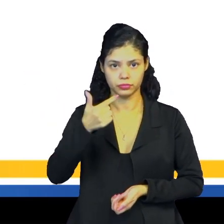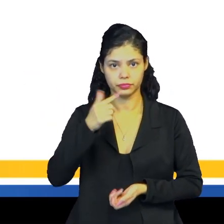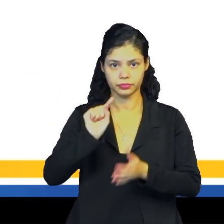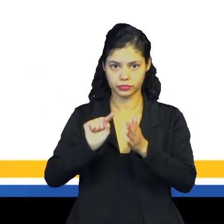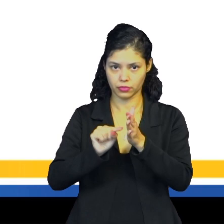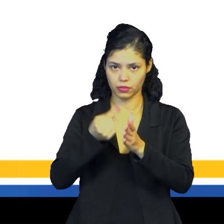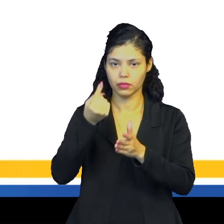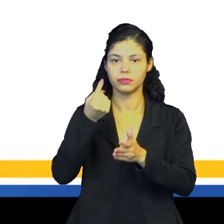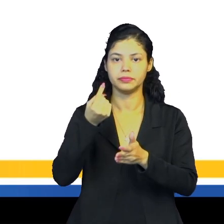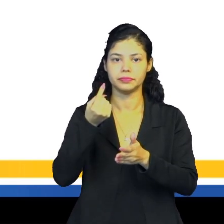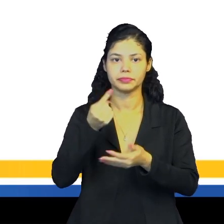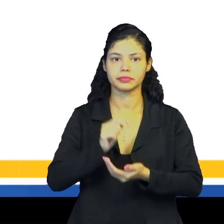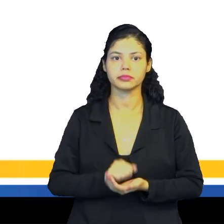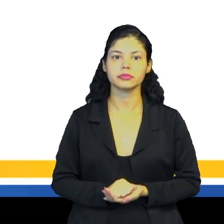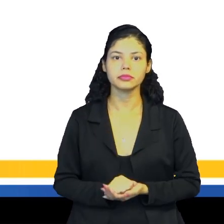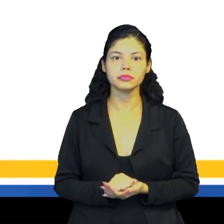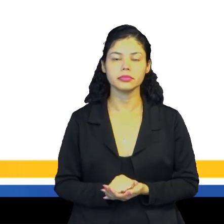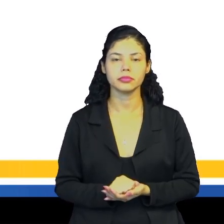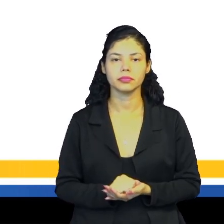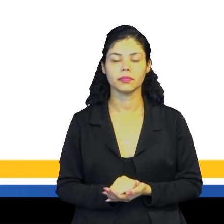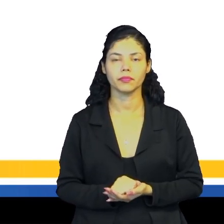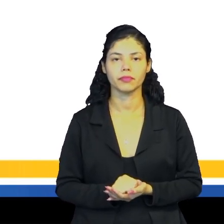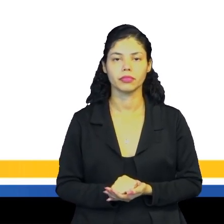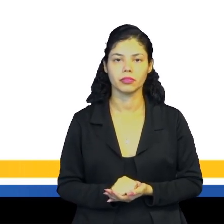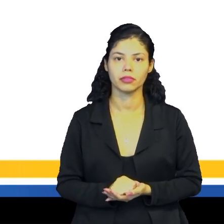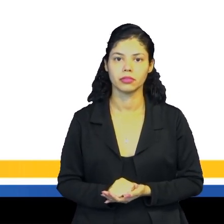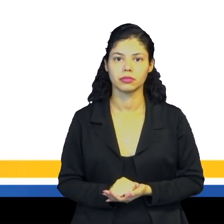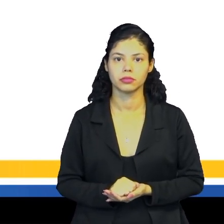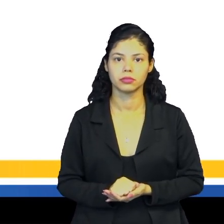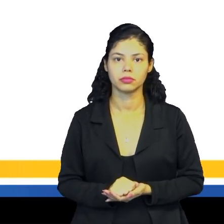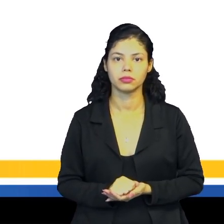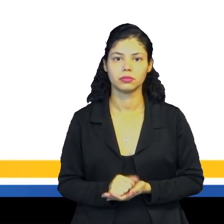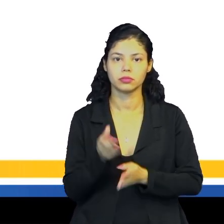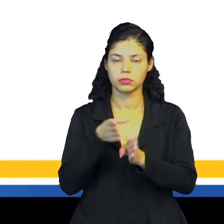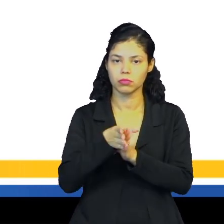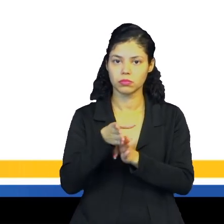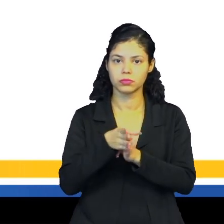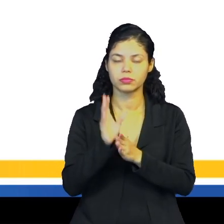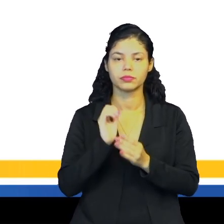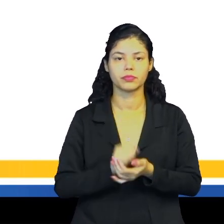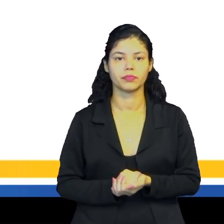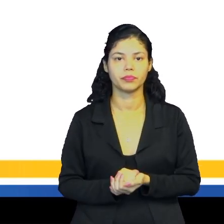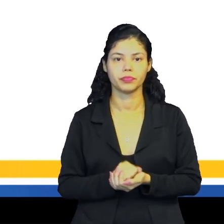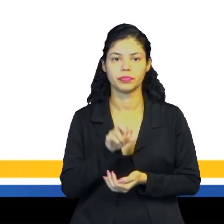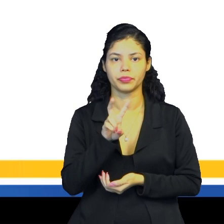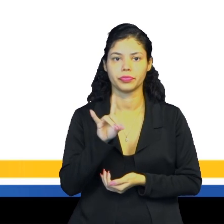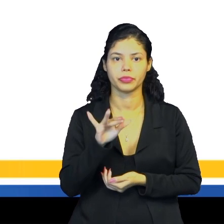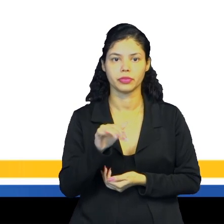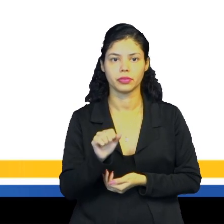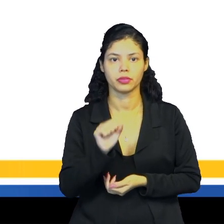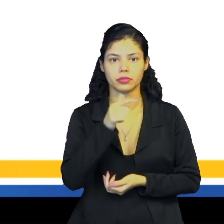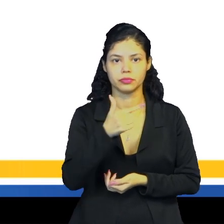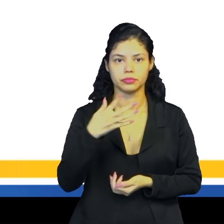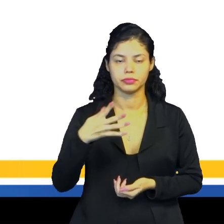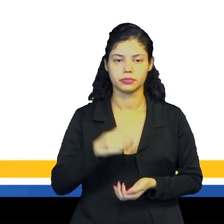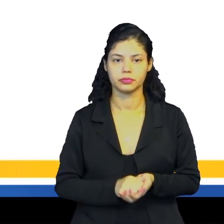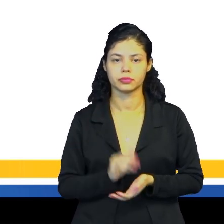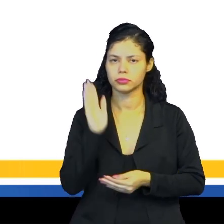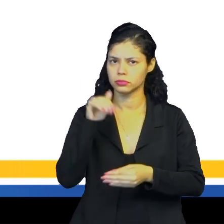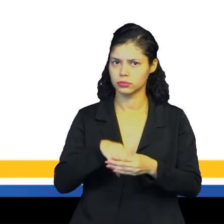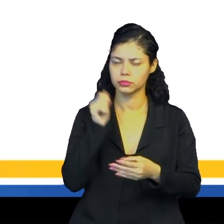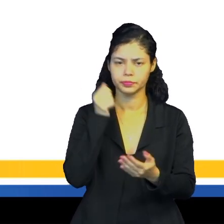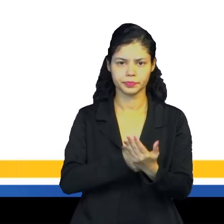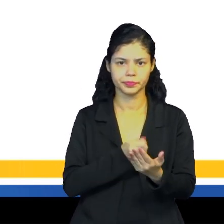a primeira eleição para a escolha ali do Conselho da Vila, né? Em 1824, o voto obrigatório,